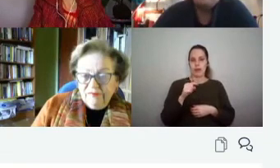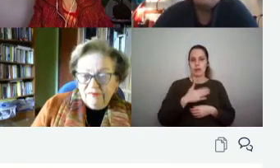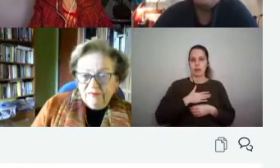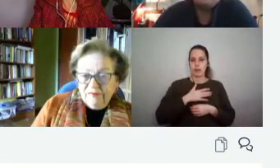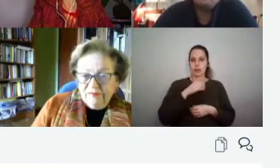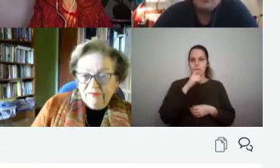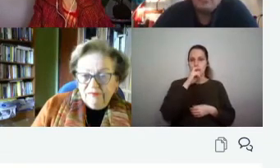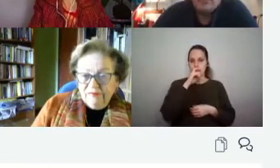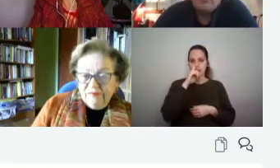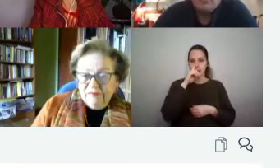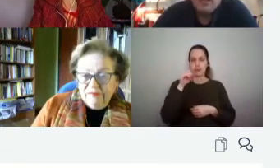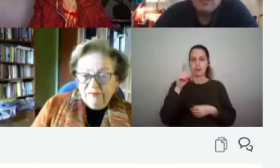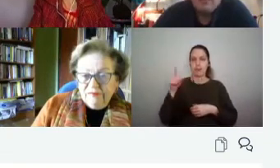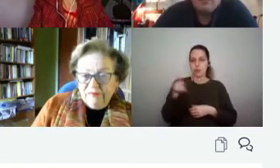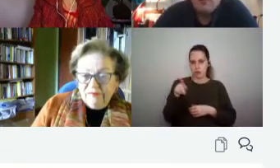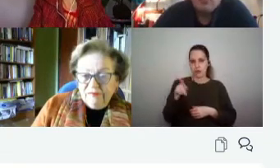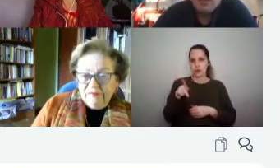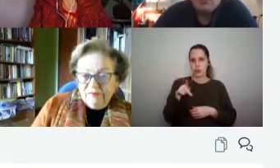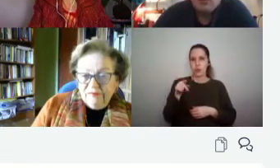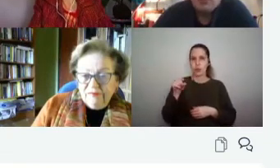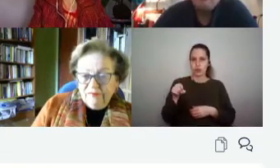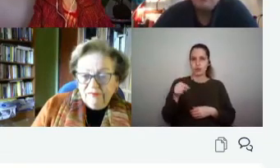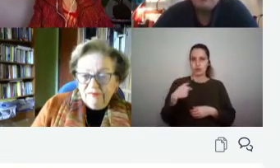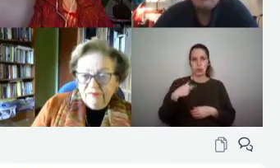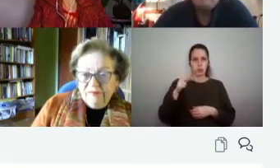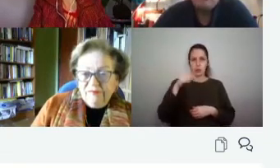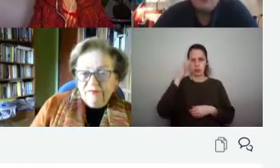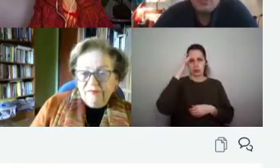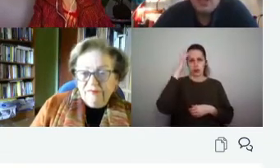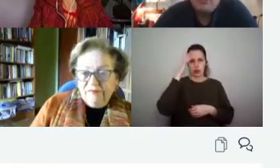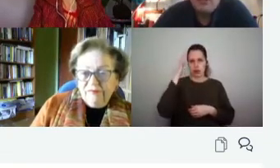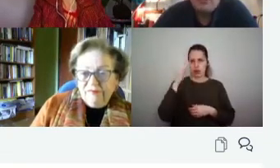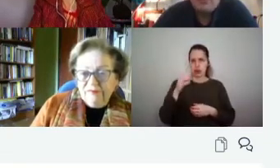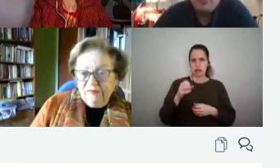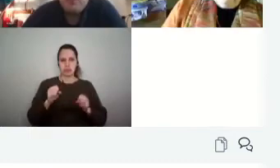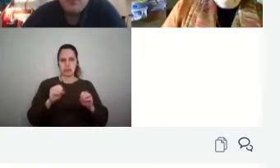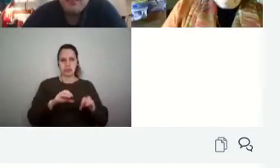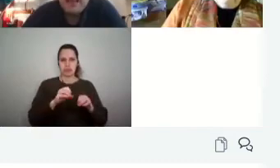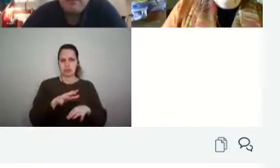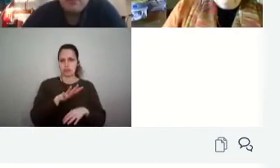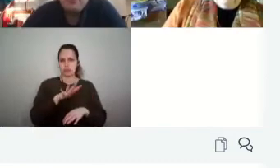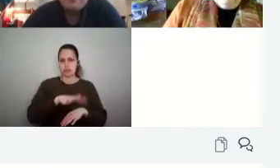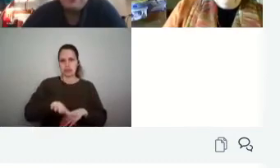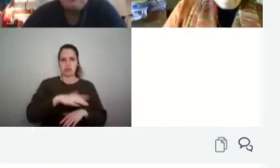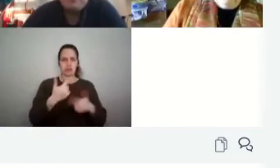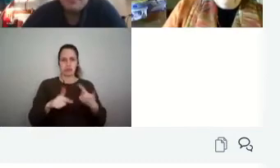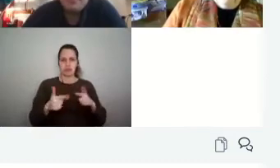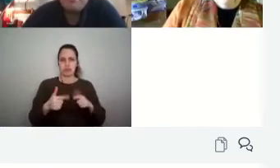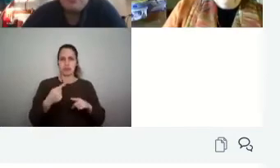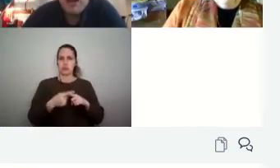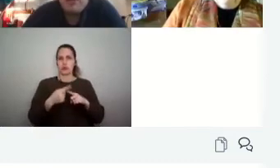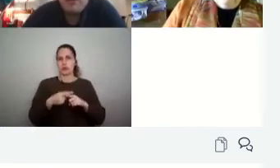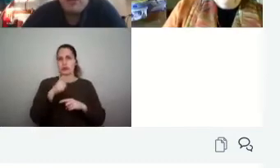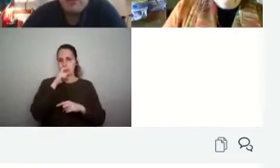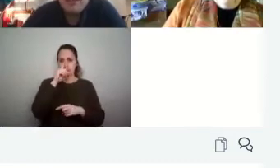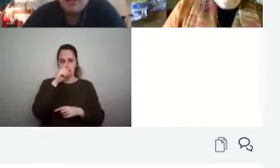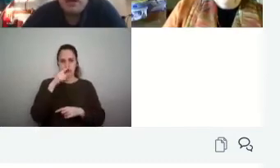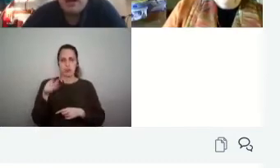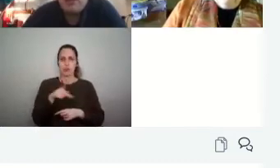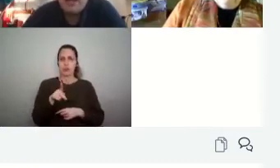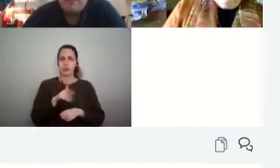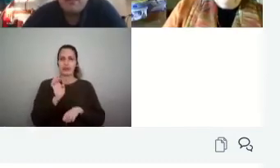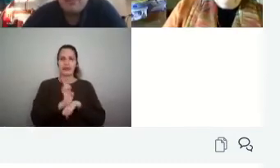como educador, fugi disso por um bom tempo, porque meus pais, professores estadual, né, sempre aquela queixa